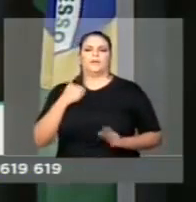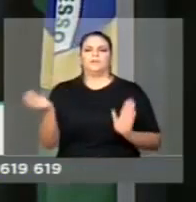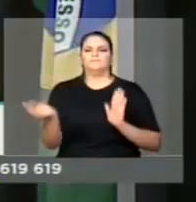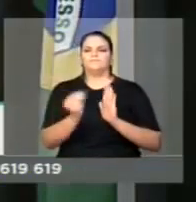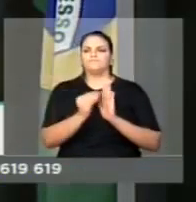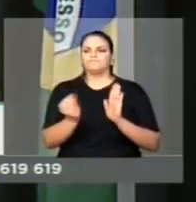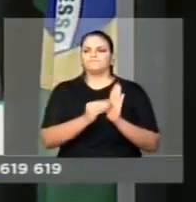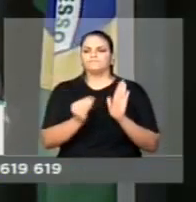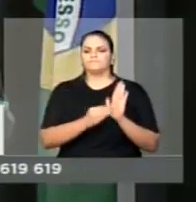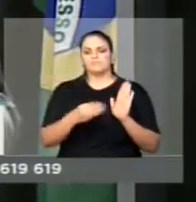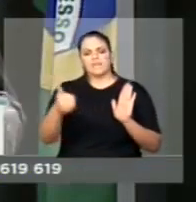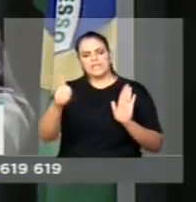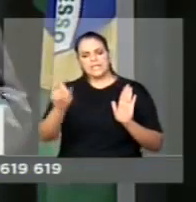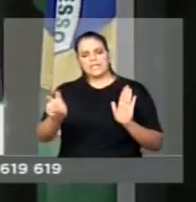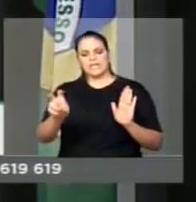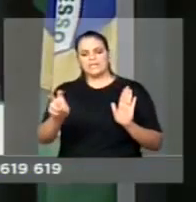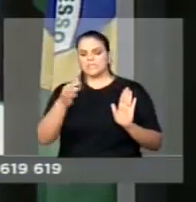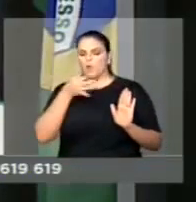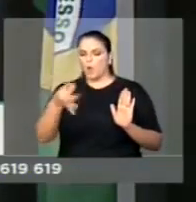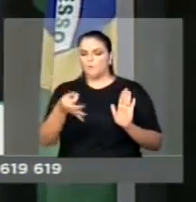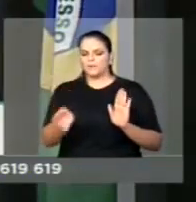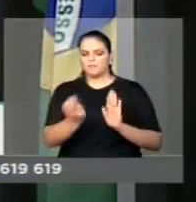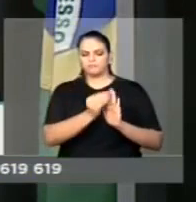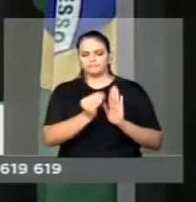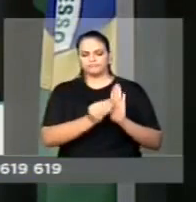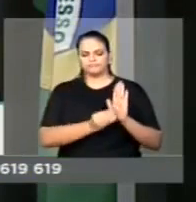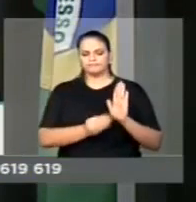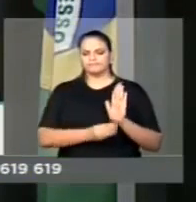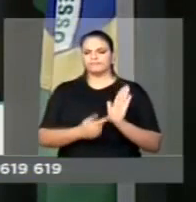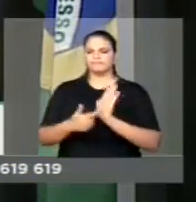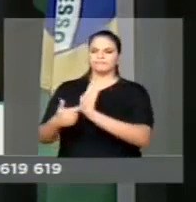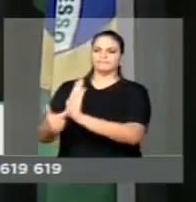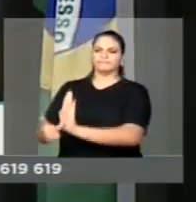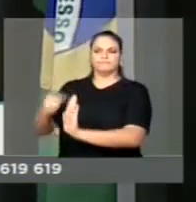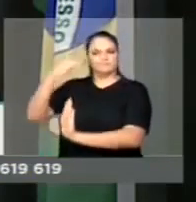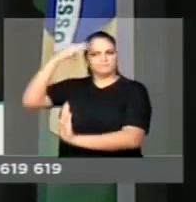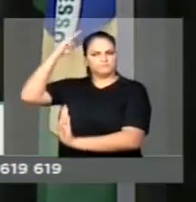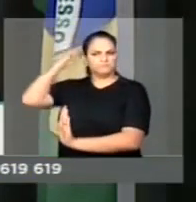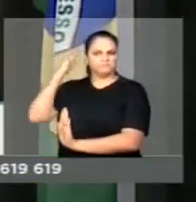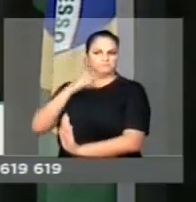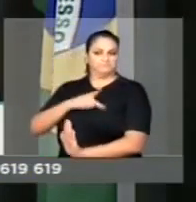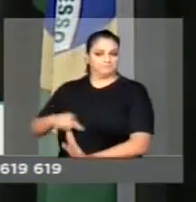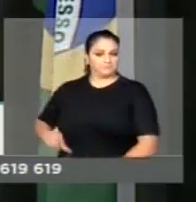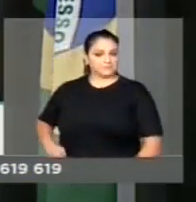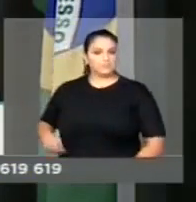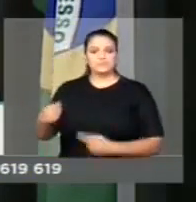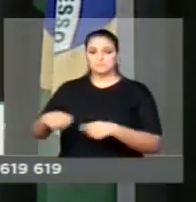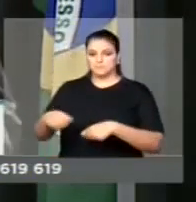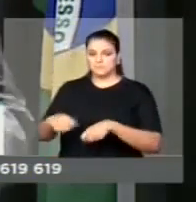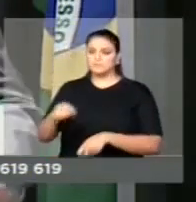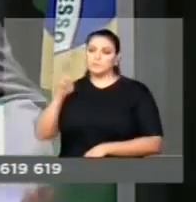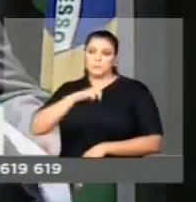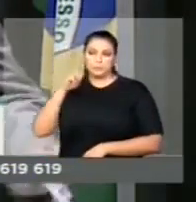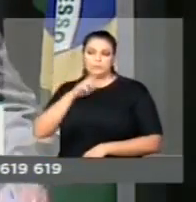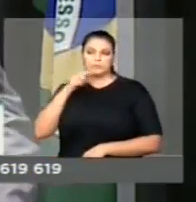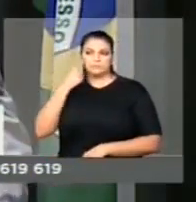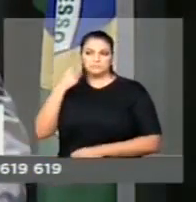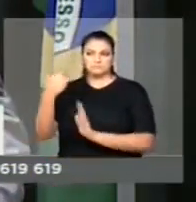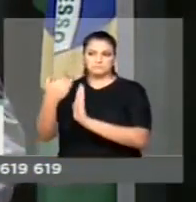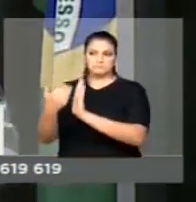ser, no meu ponto de vista, implementados a curto prazo para salvar o Brasil e os brasileiros.